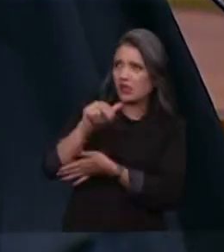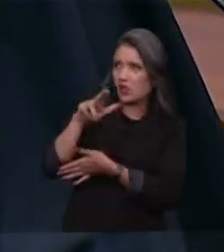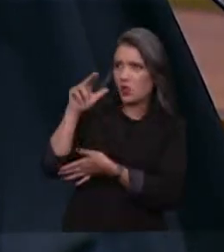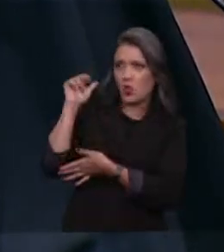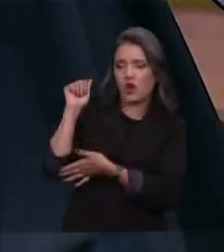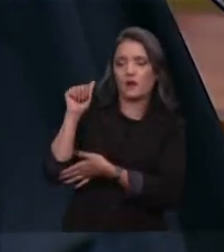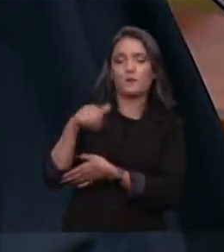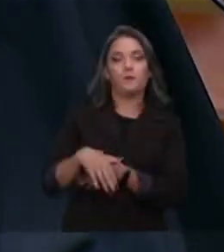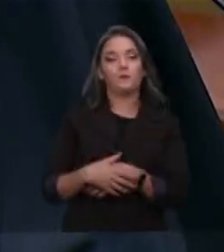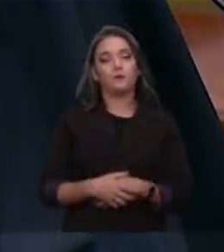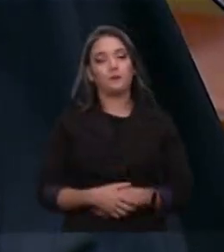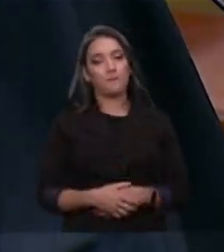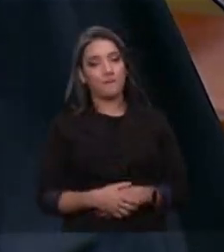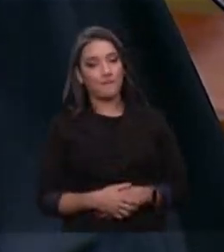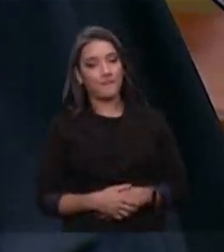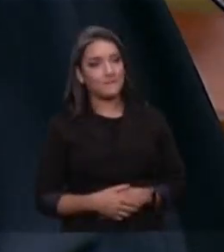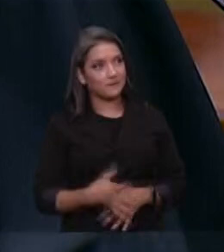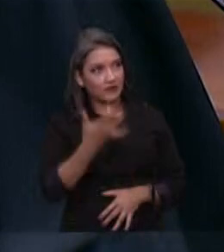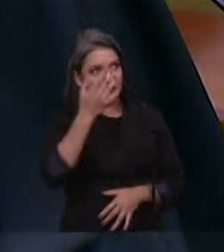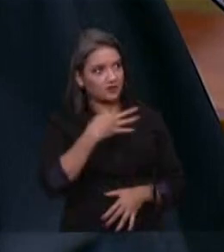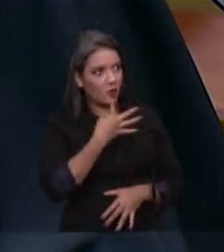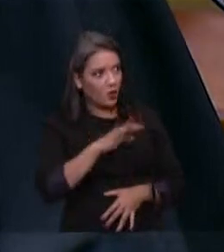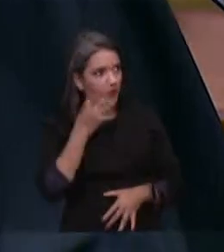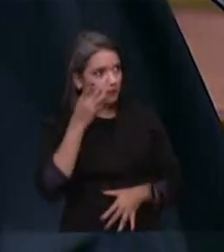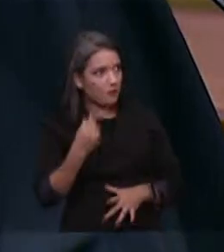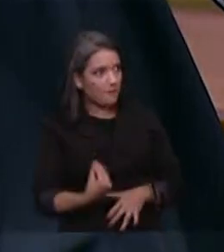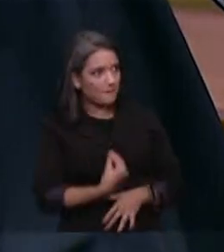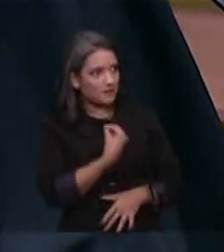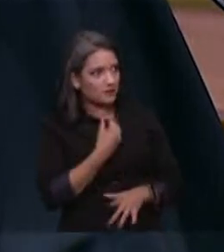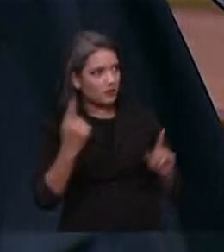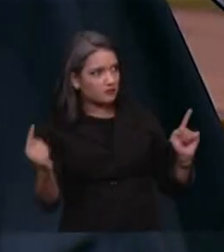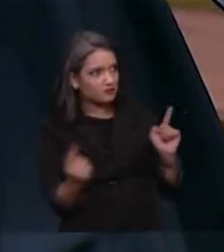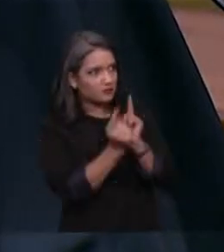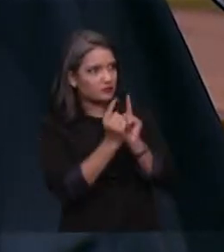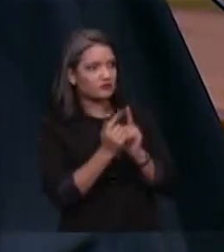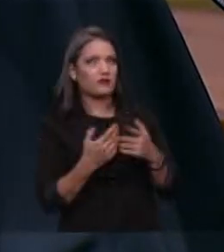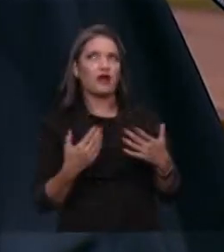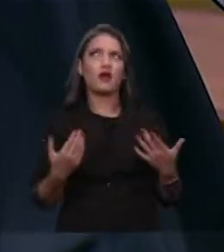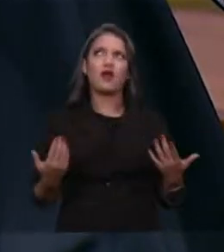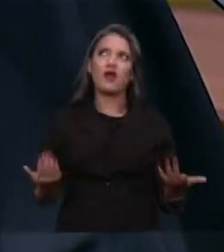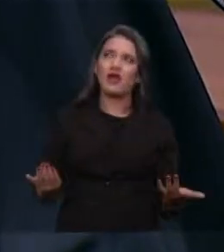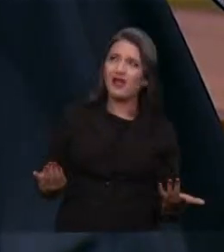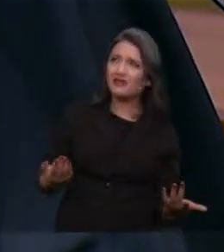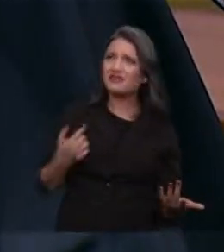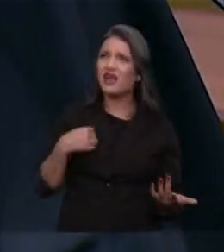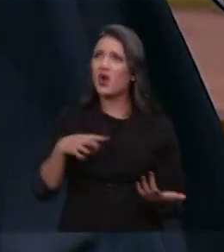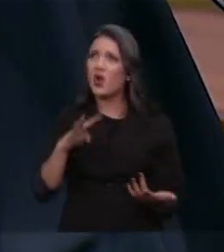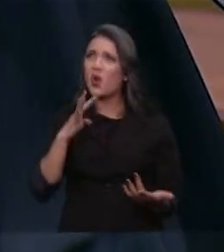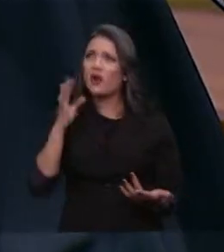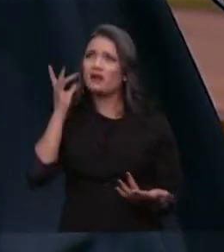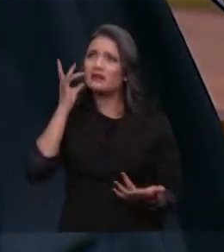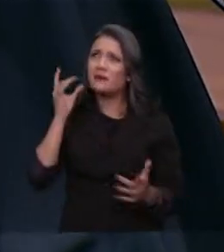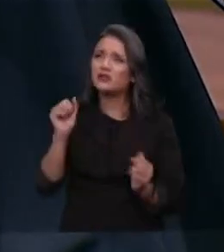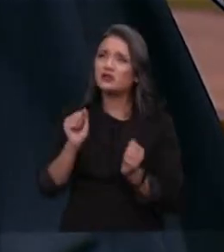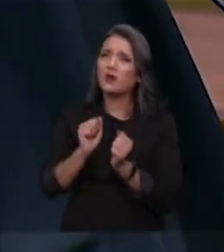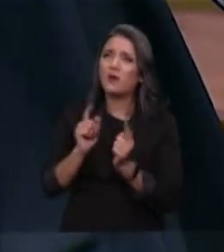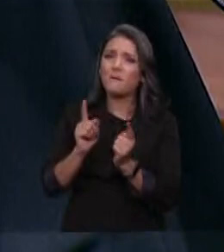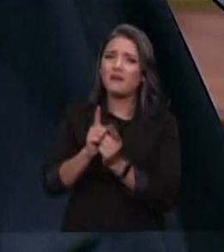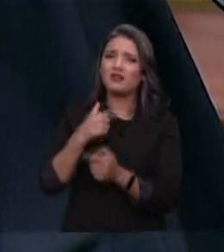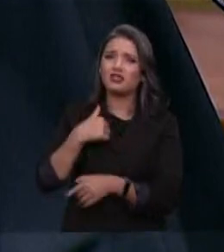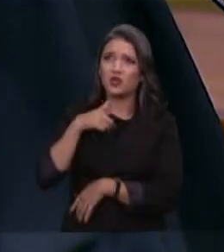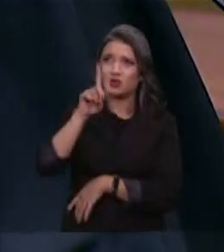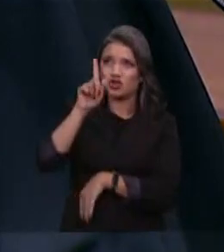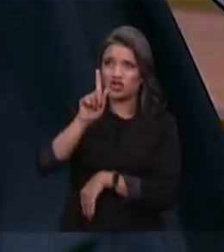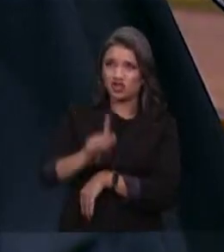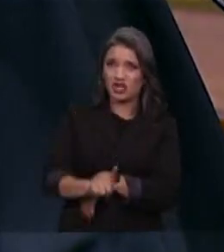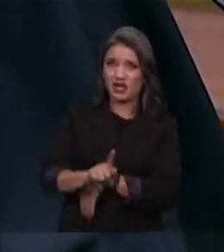ele. Ministério Público, não conhece pessoalmente? Paulo Roberto, para não dizer que não conheço pessoalmente, quando eu era gerente